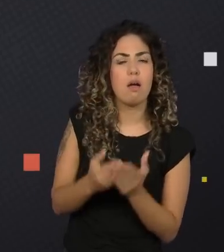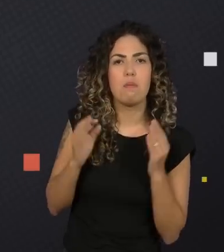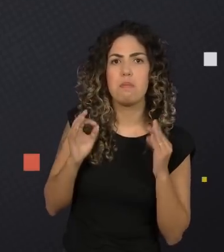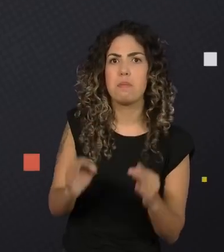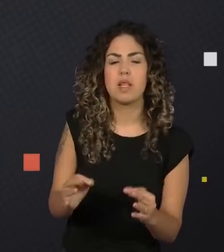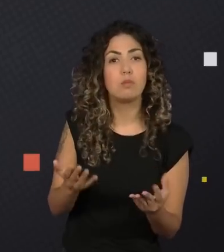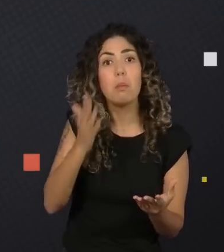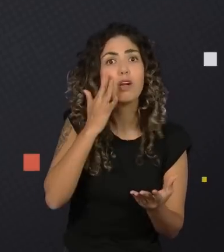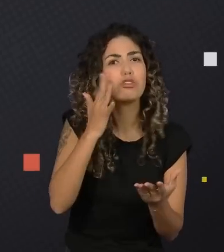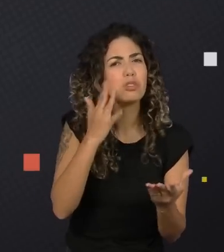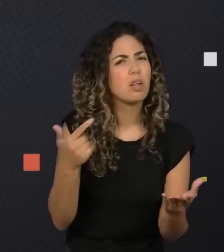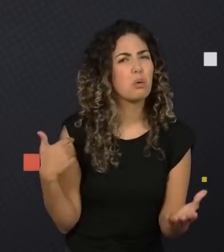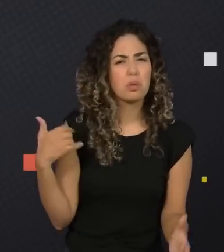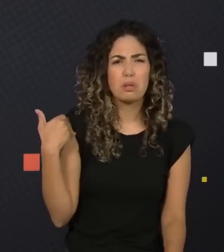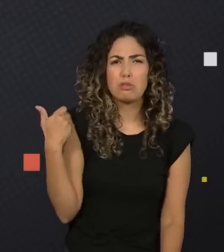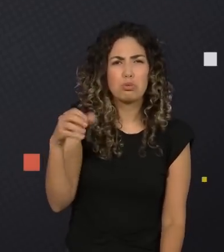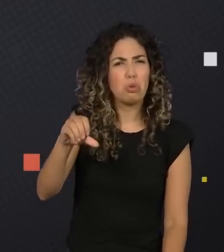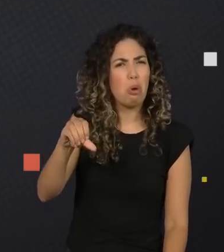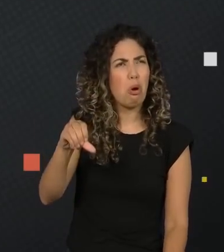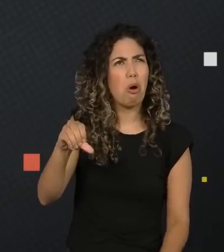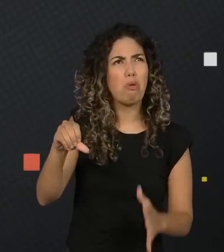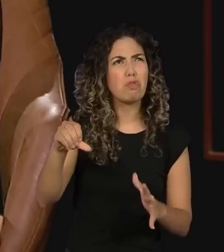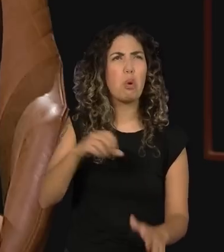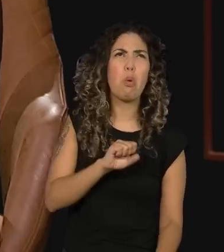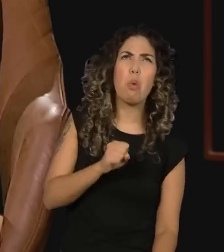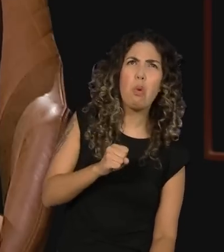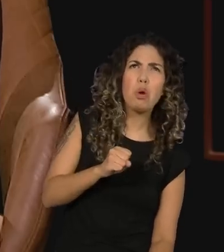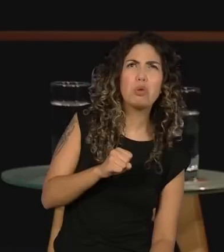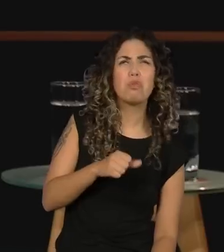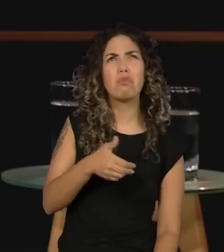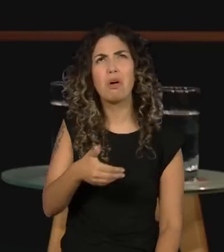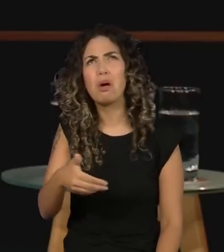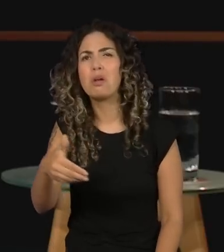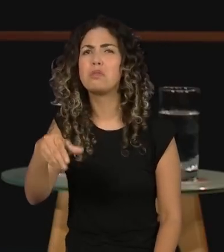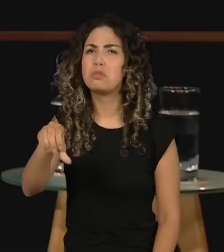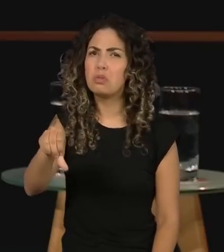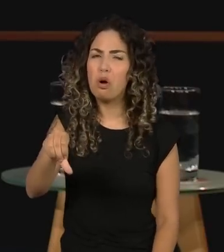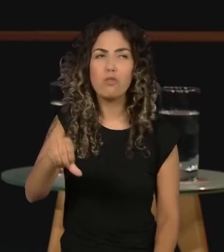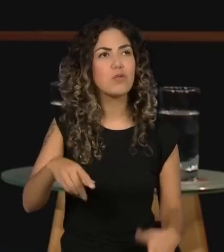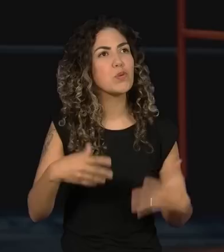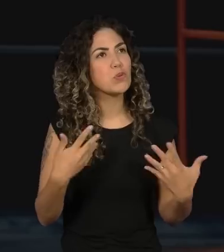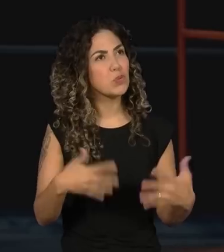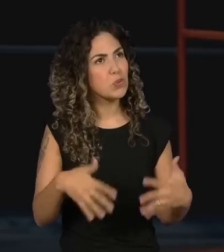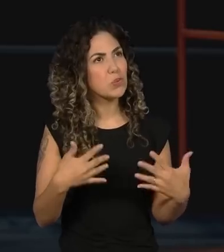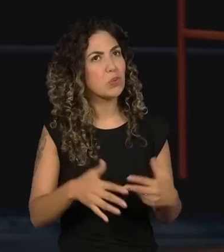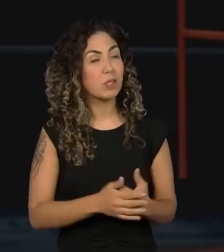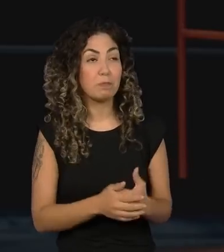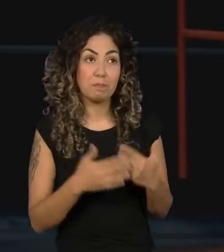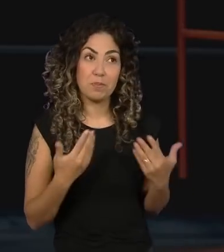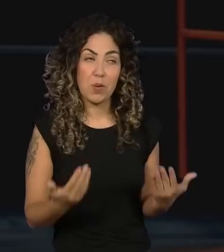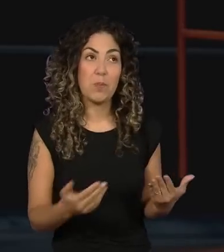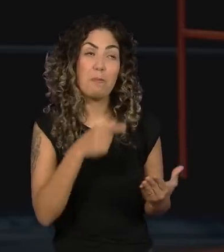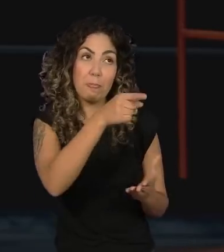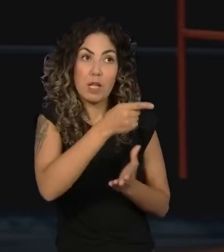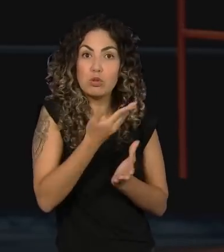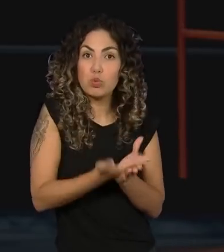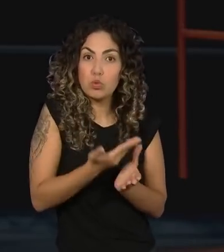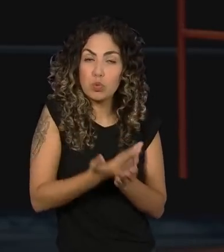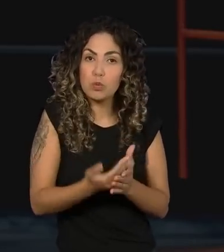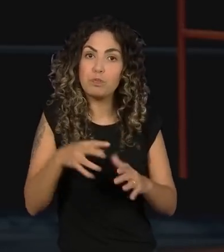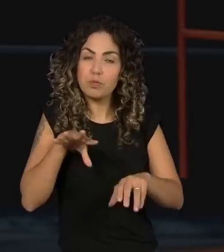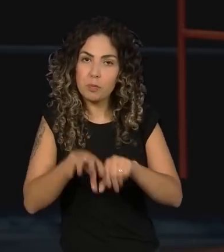Imagina uma criança, eu tinha 9 anos, 8 para 9. Grande Procópio. Bom, você estudou jornalismo e